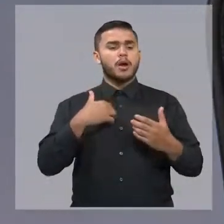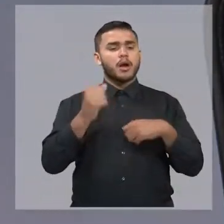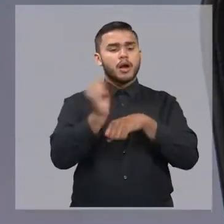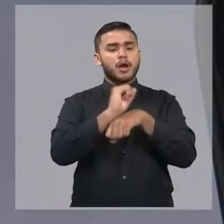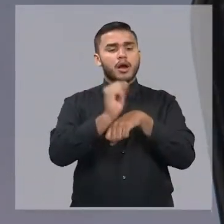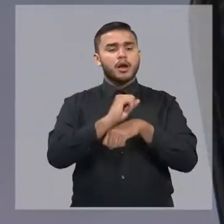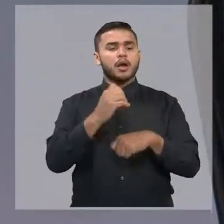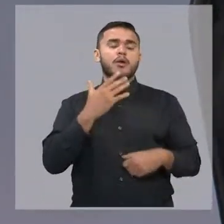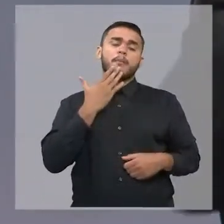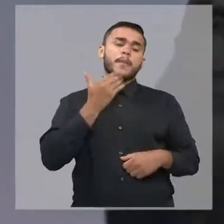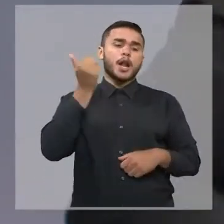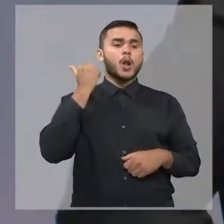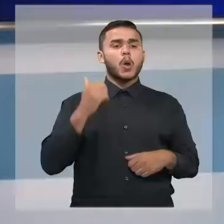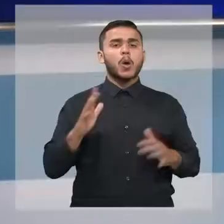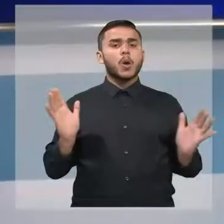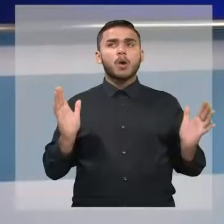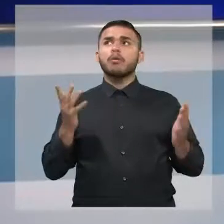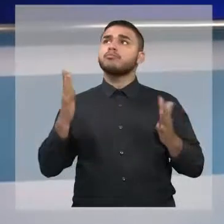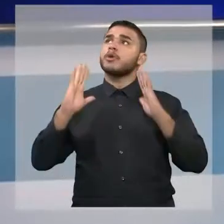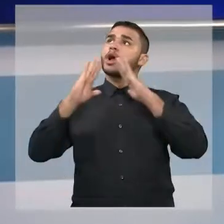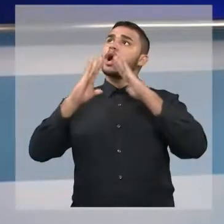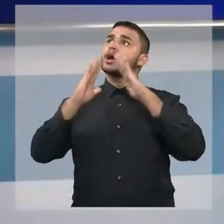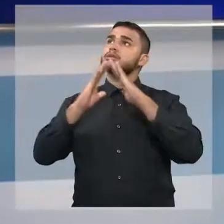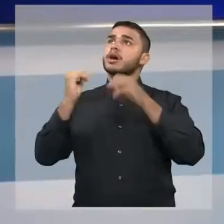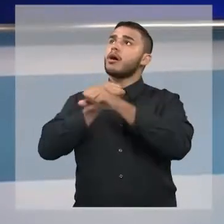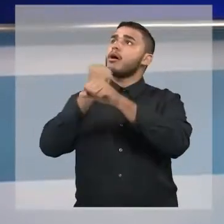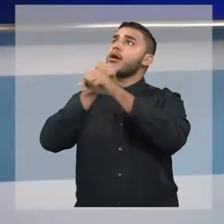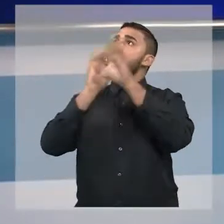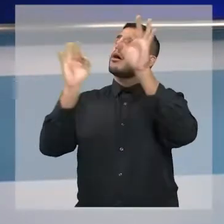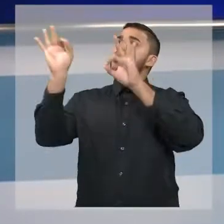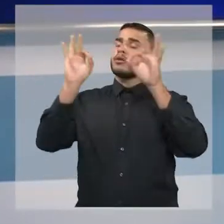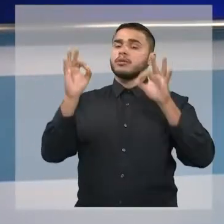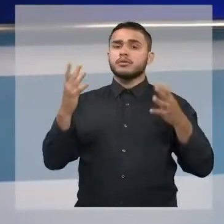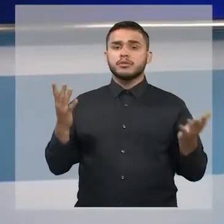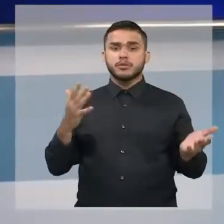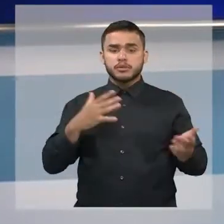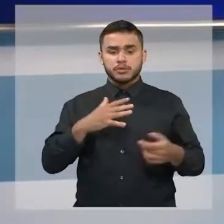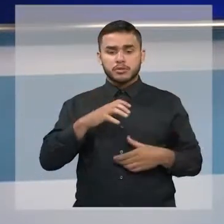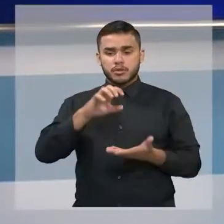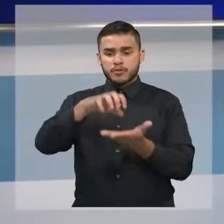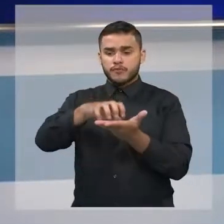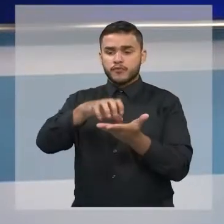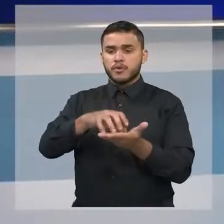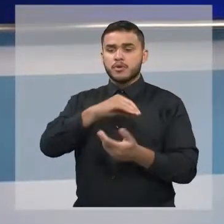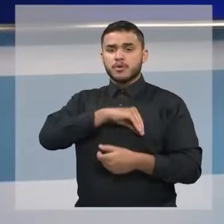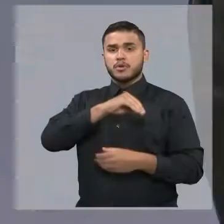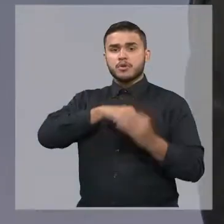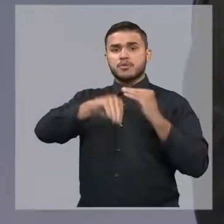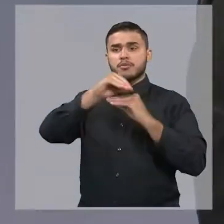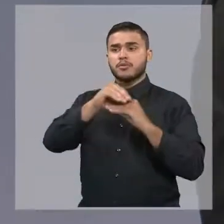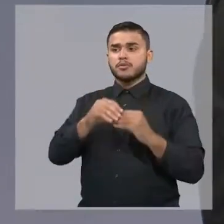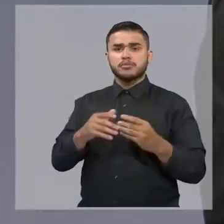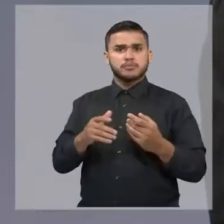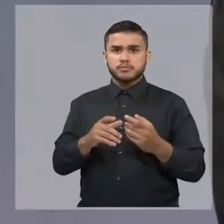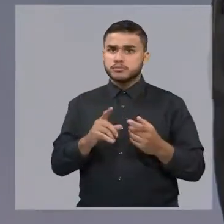aumentar quero fazer uma reforma na minha casa, eu quero aumentar o salário do meu funcionário, quero contratar mais funcionário. Ninguém faz isso. A universidade